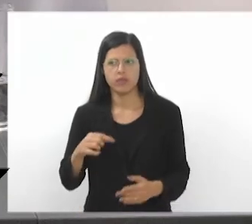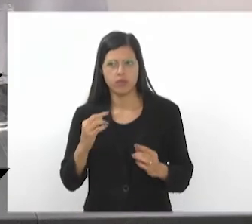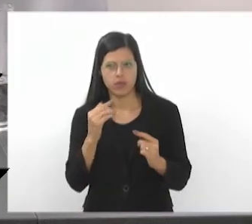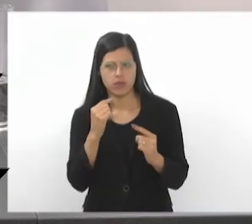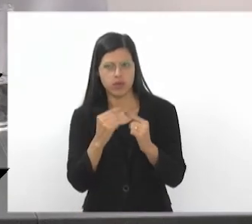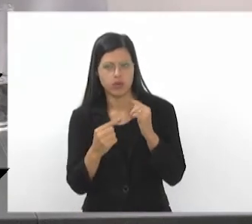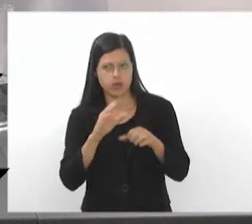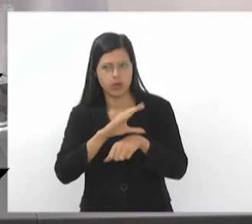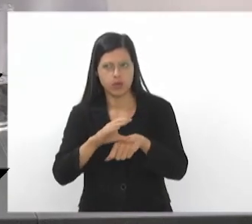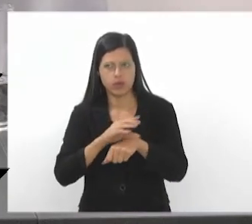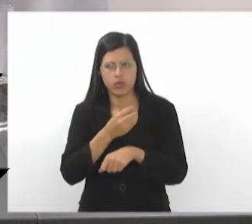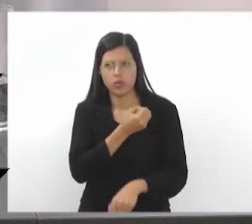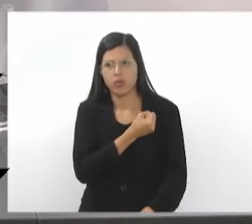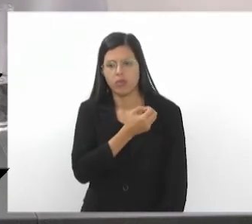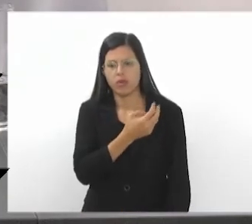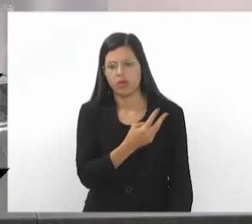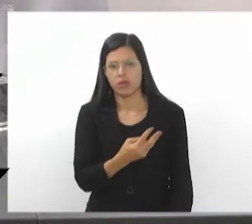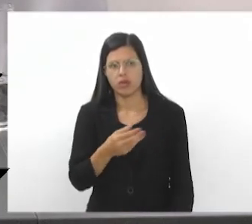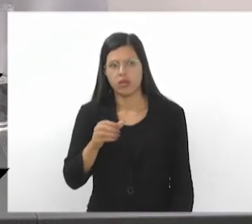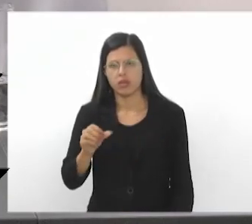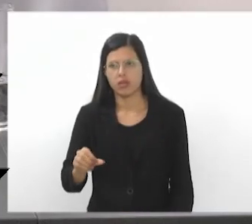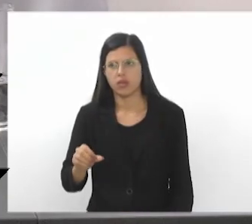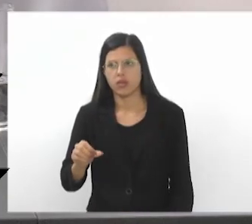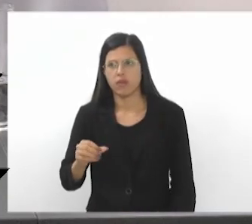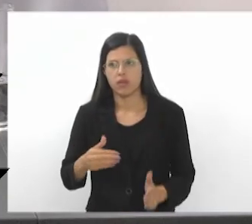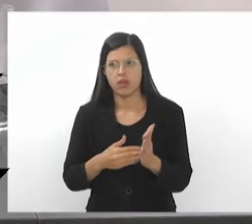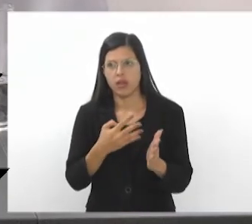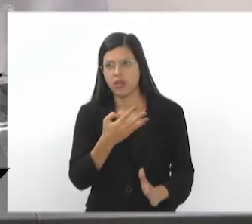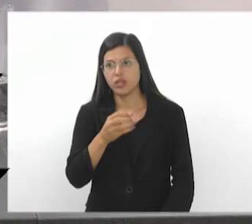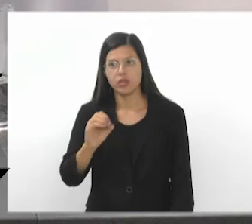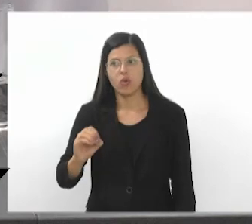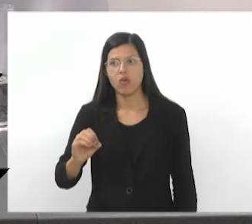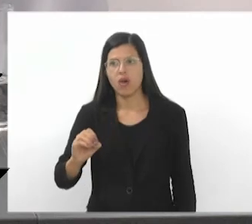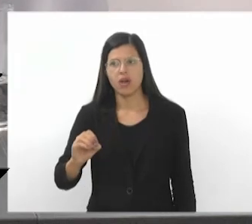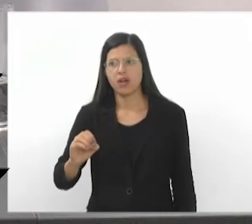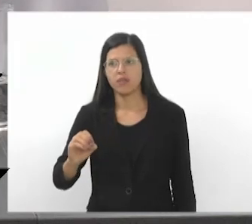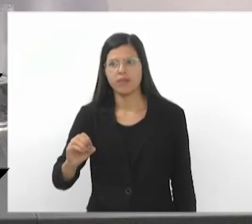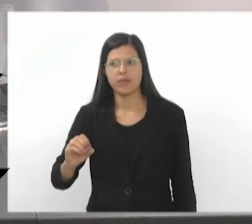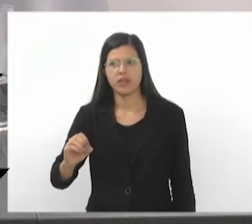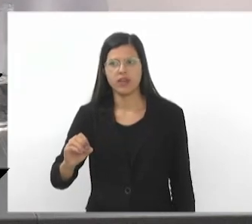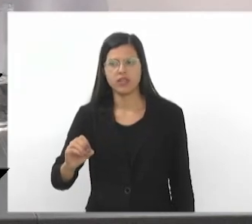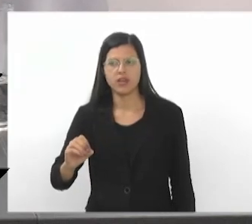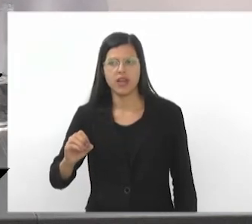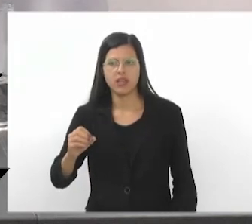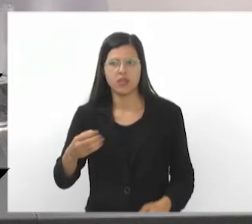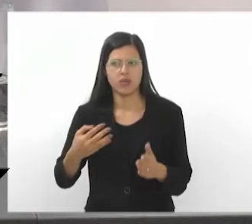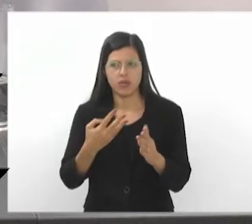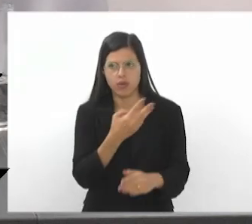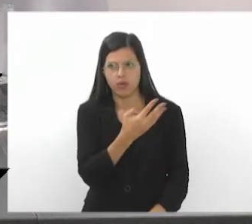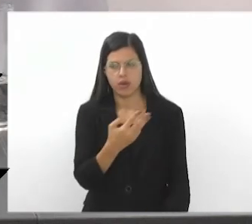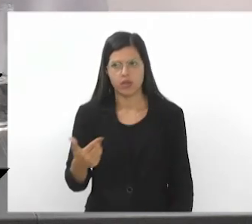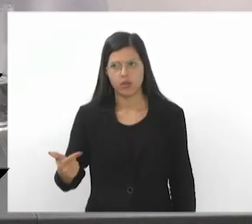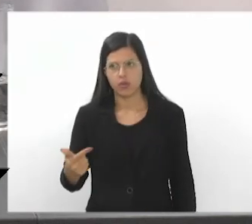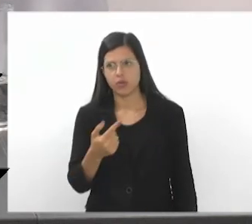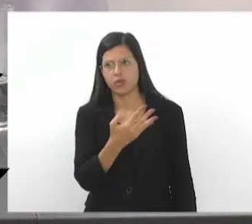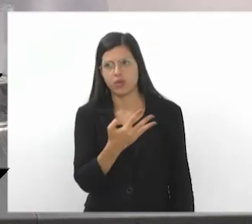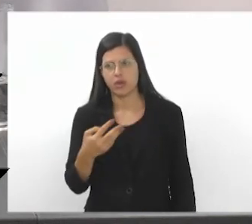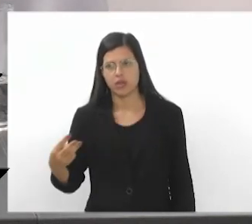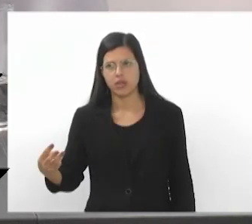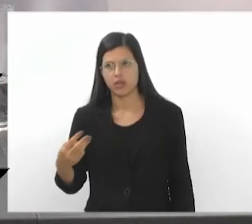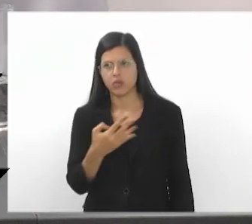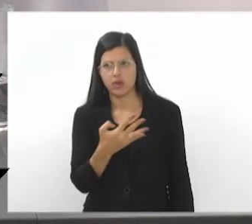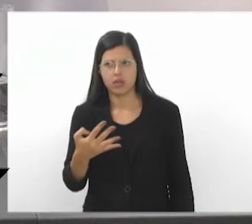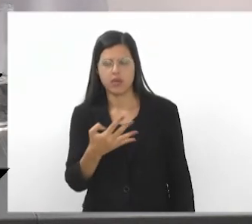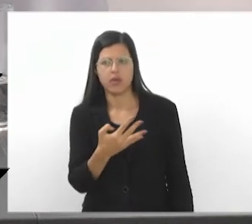inconstitucionalidade são o 39 e o 40, e o 42, 43,